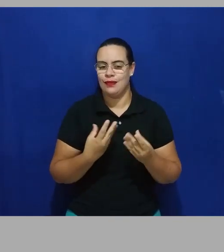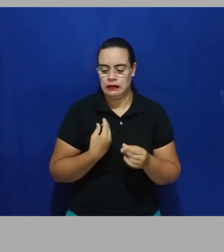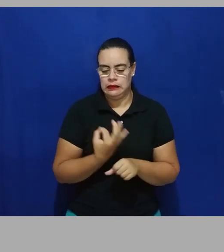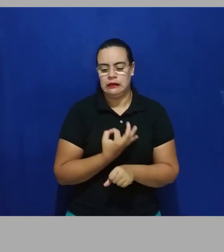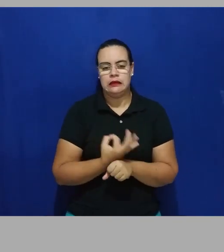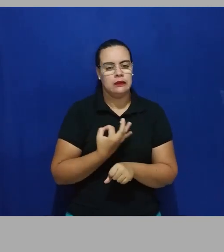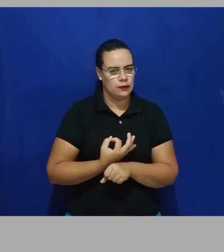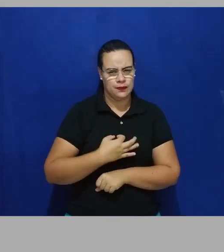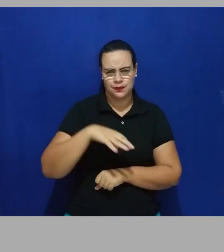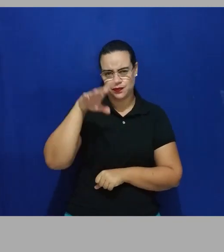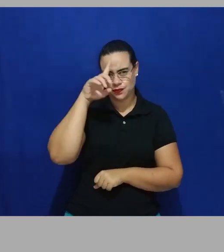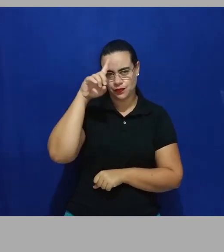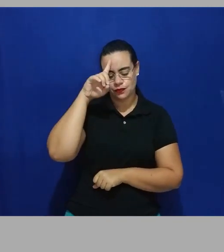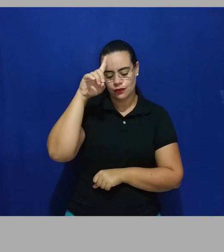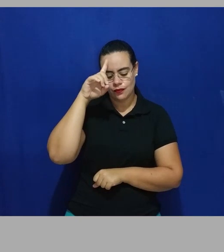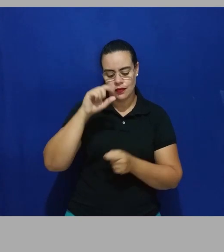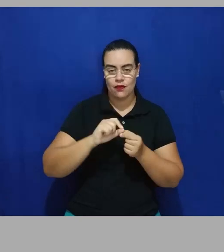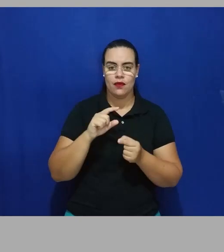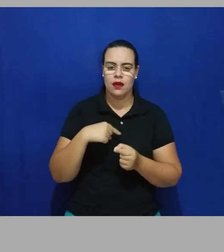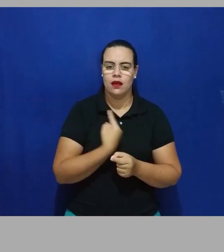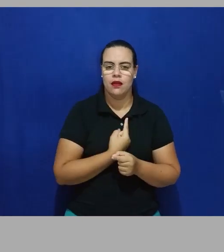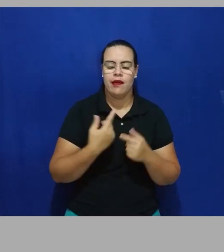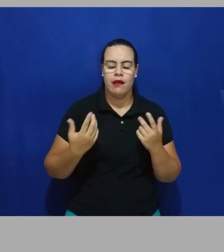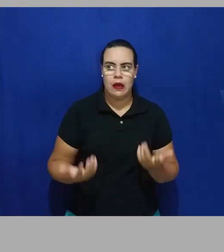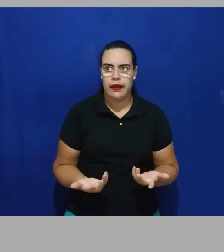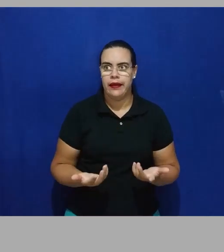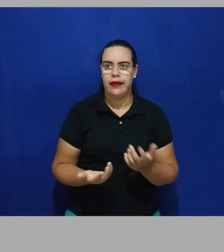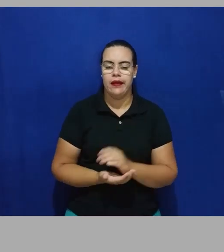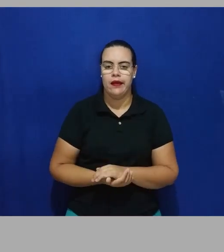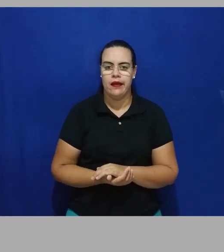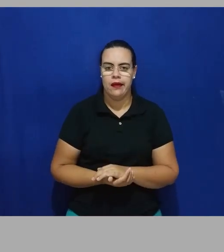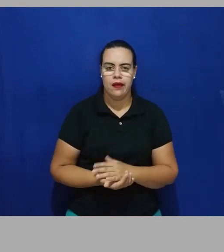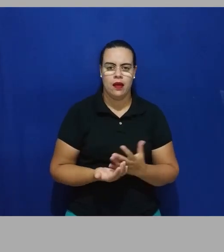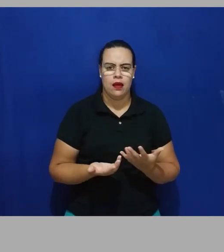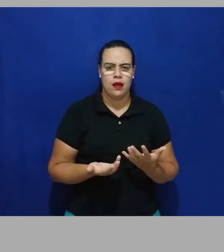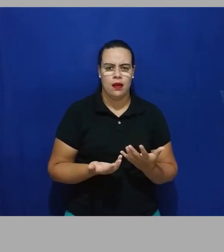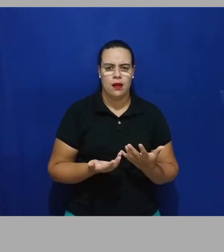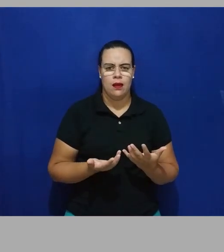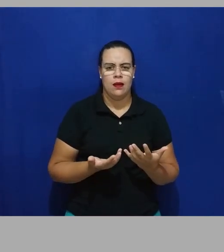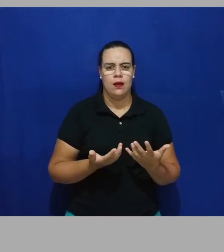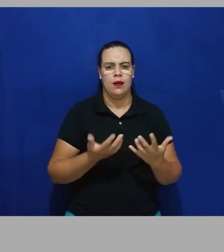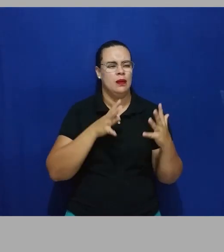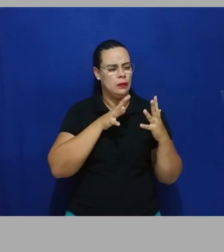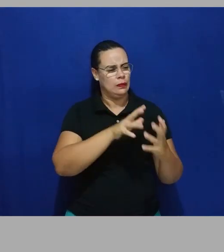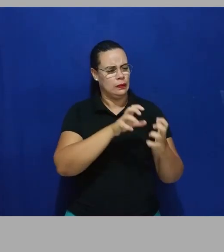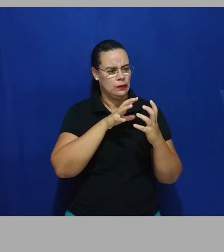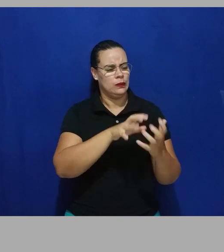aí, dos enormes que estão aí todos os dias e que nos fazem, então,